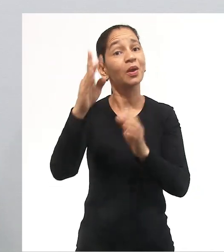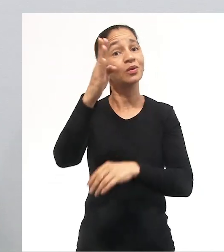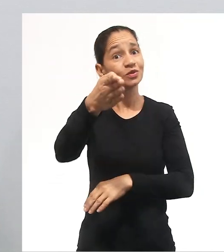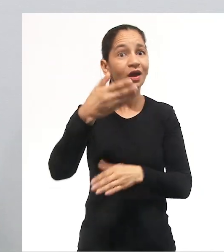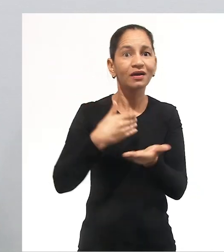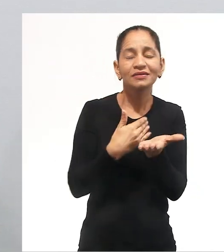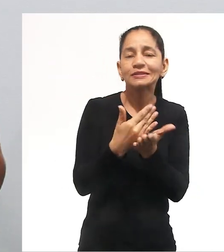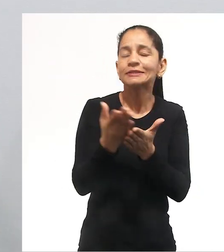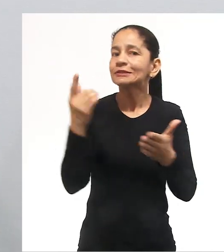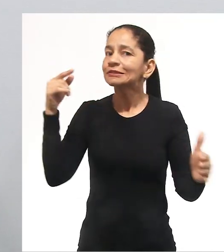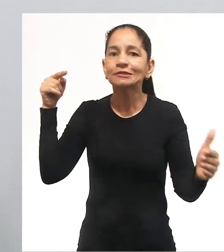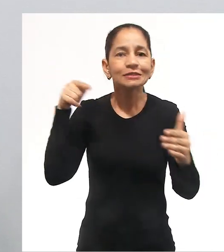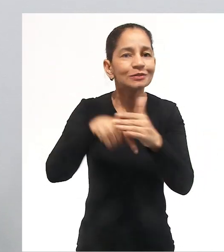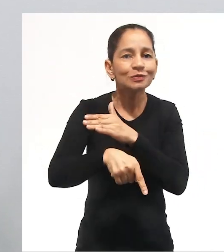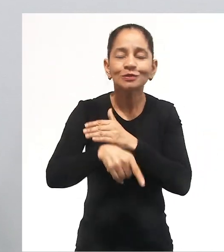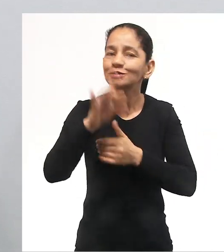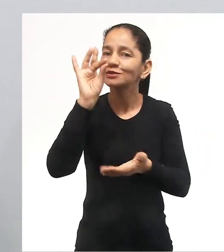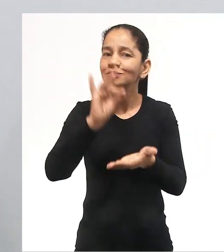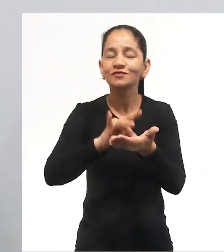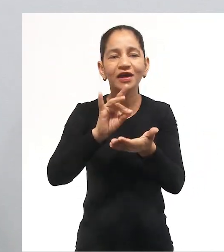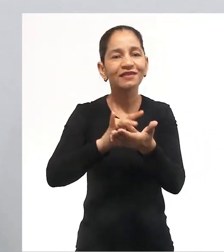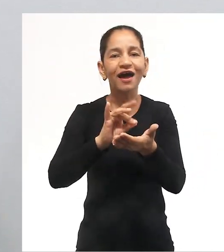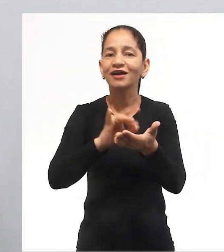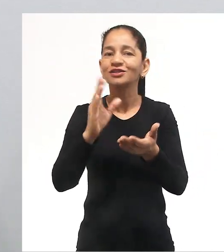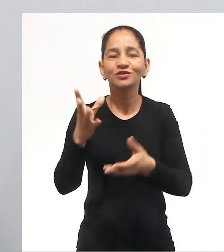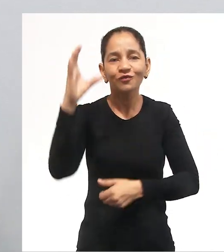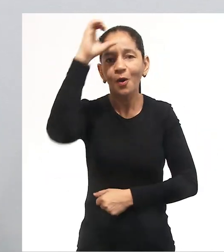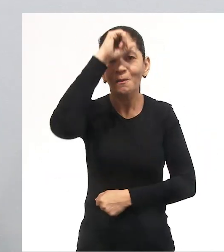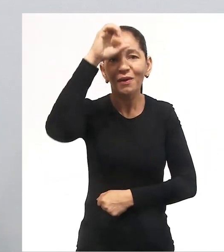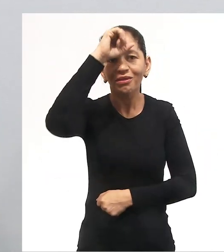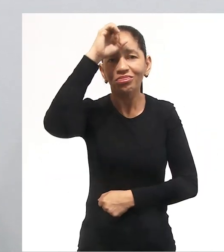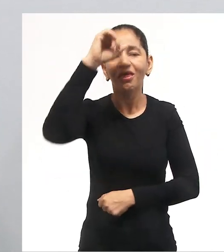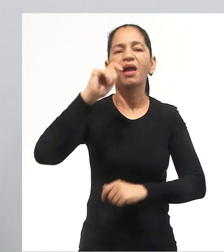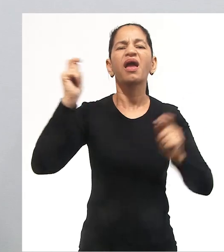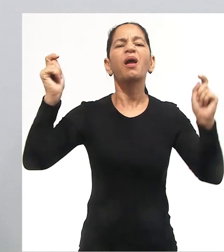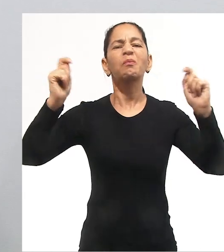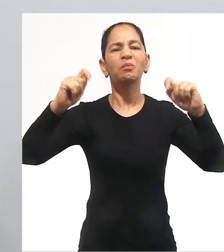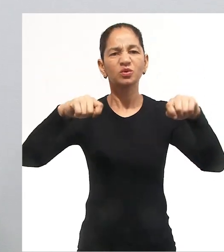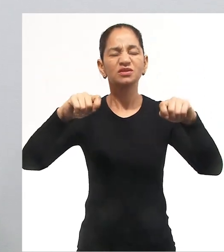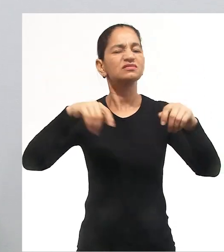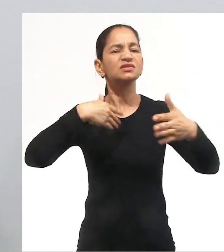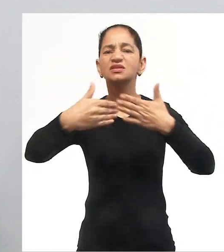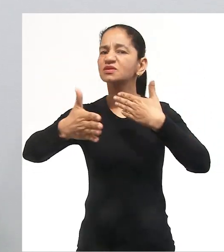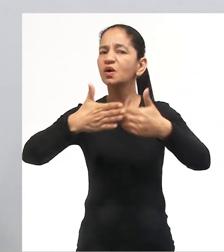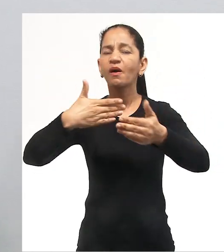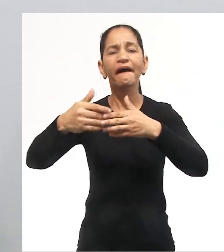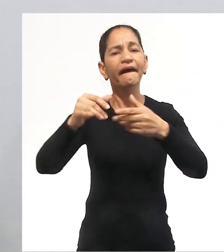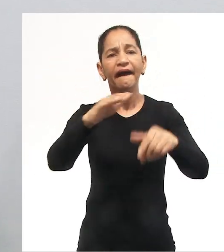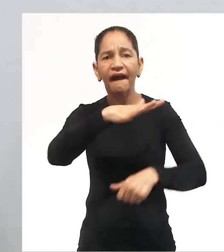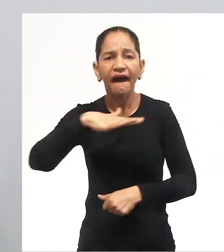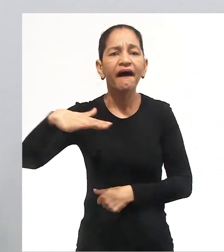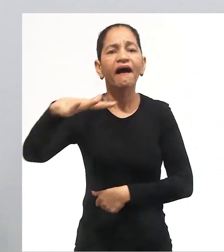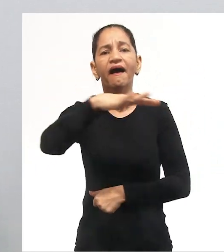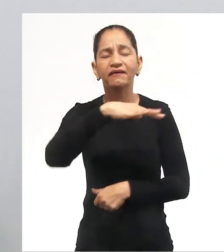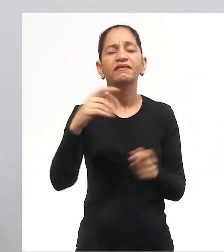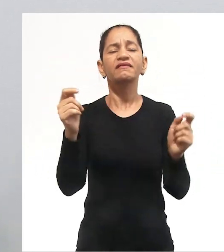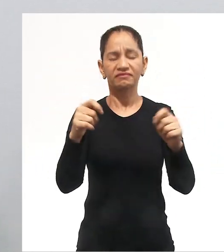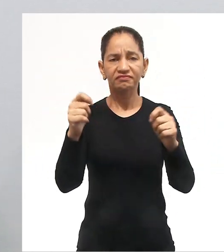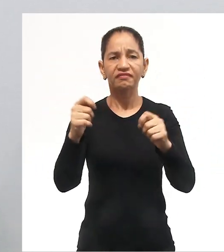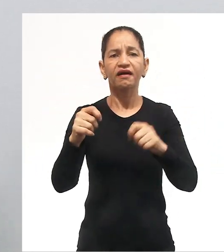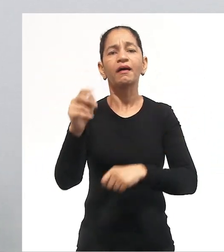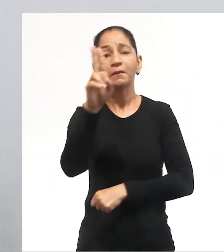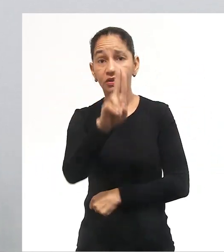já entrou nessa imersão do que é fazer pesquisa e que ela é possível, sim, em qualquer local, desde